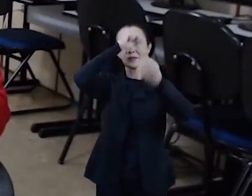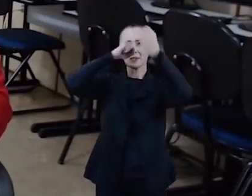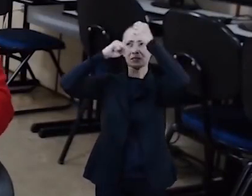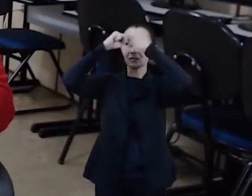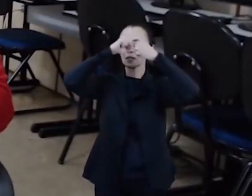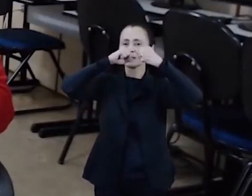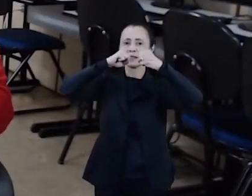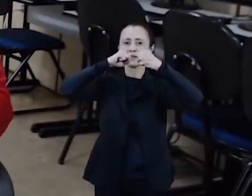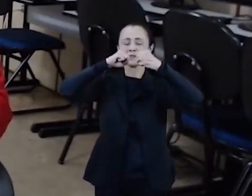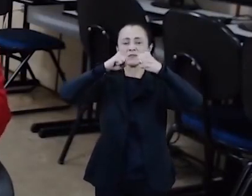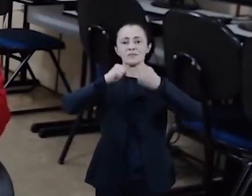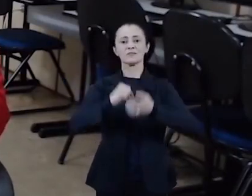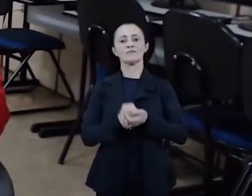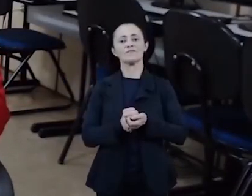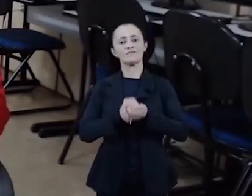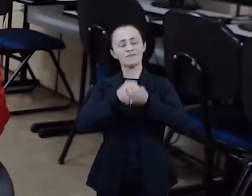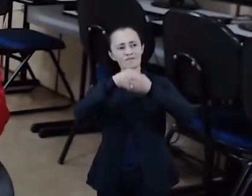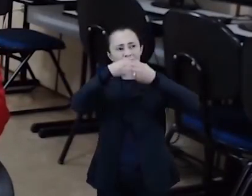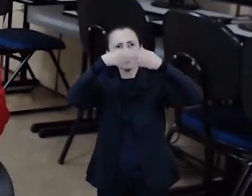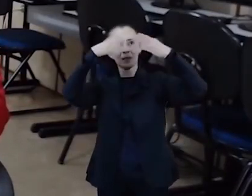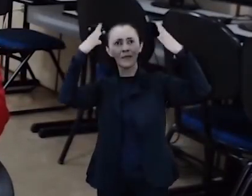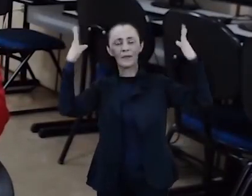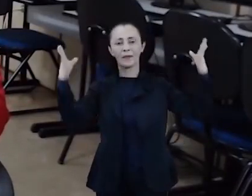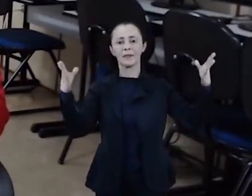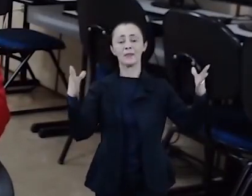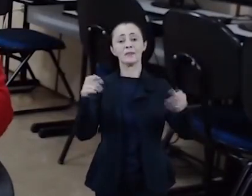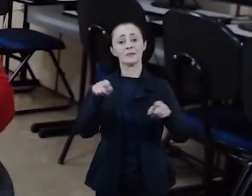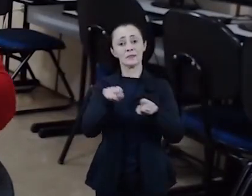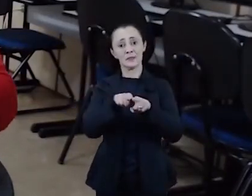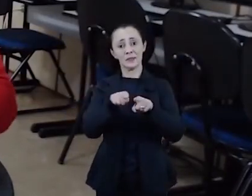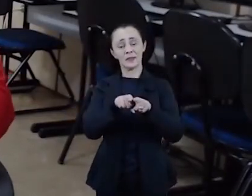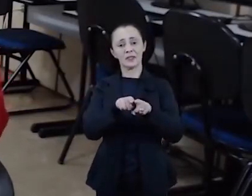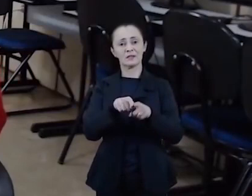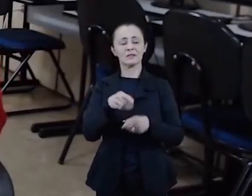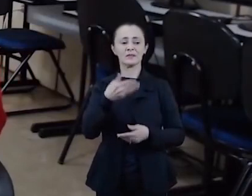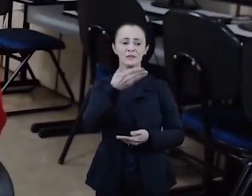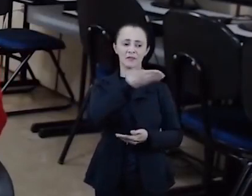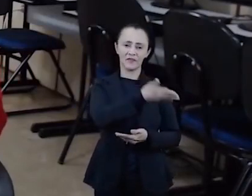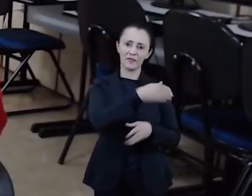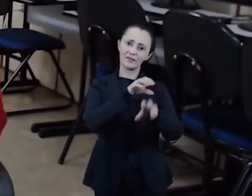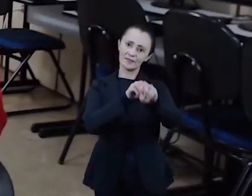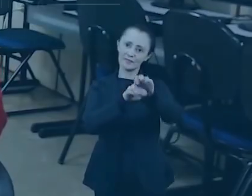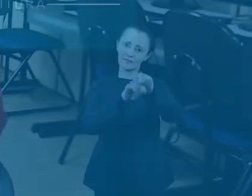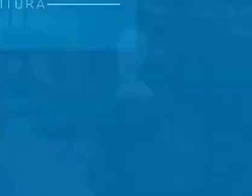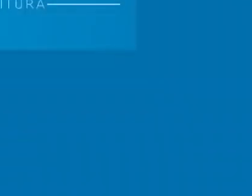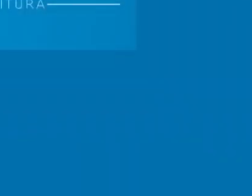ampla, mas também dentro dessa modalidade de ensino. Obrigado a todos.